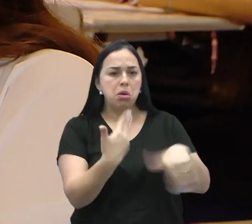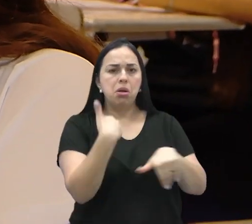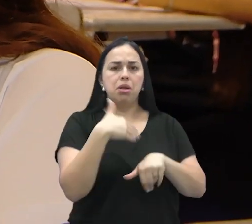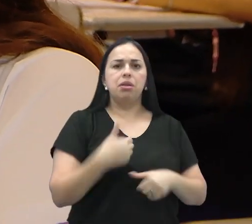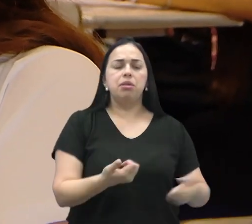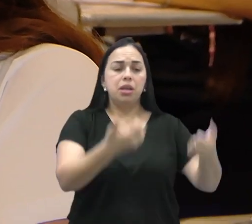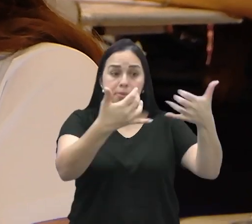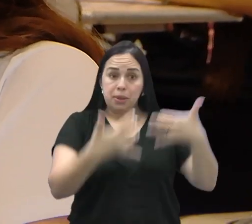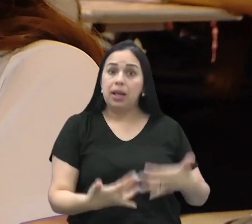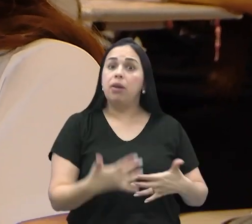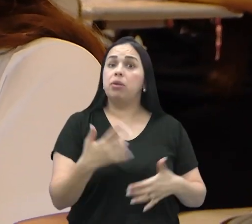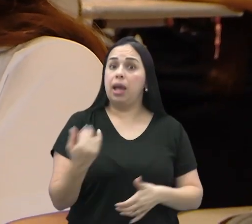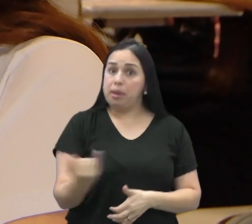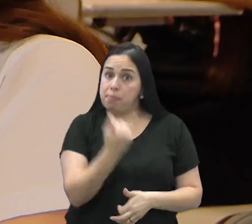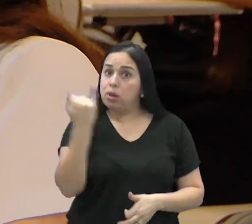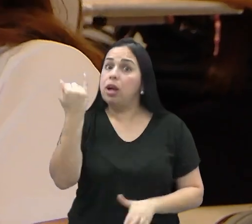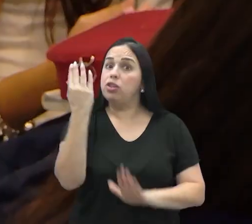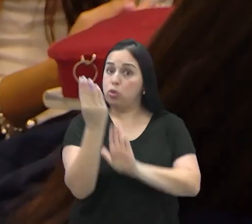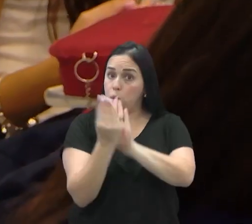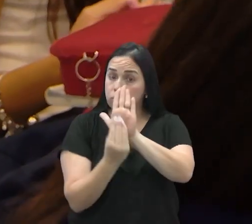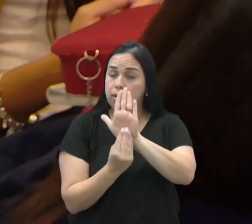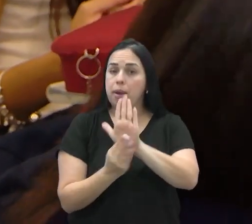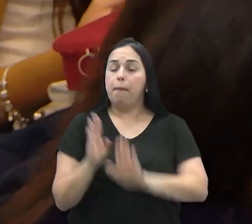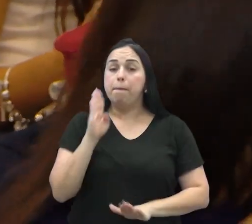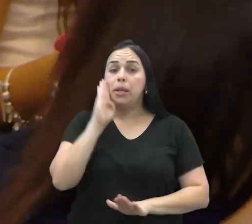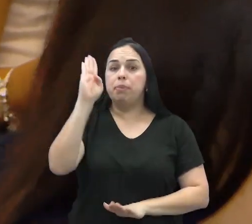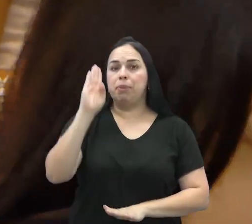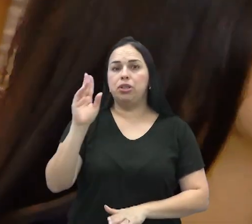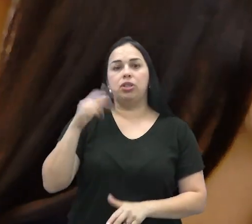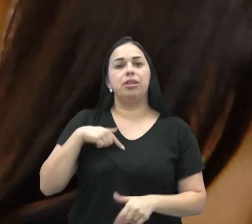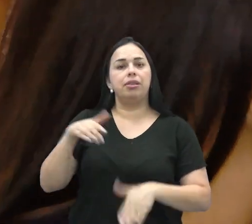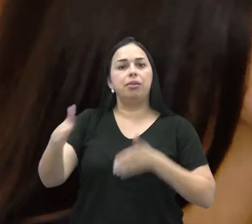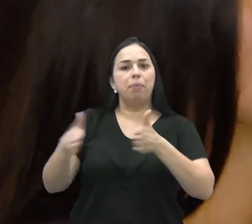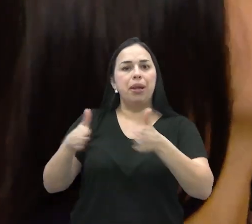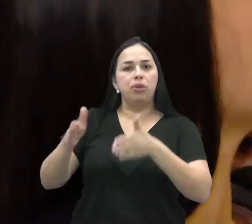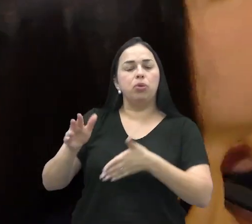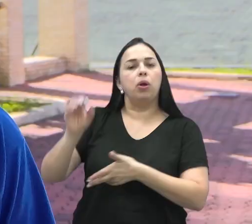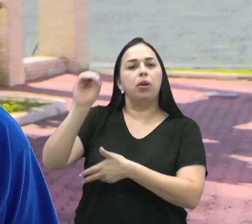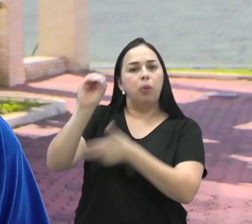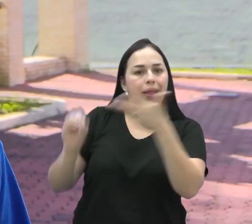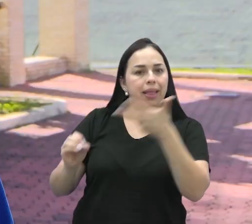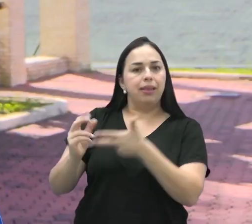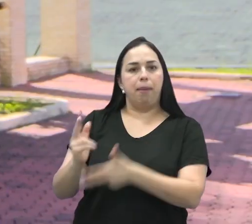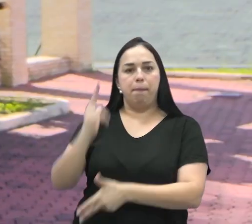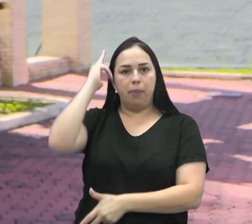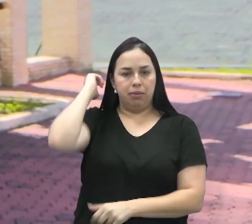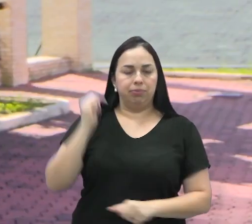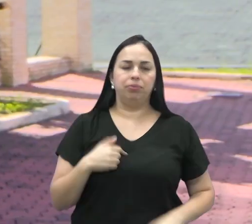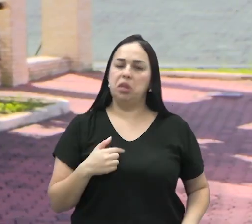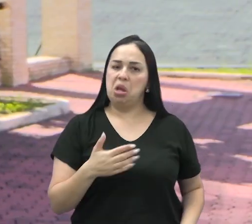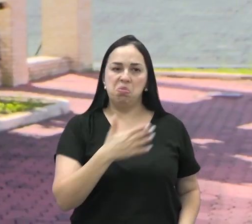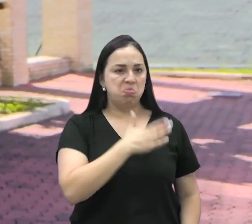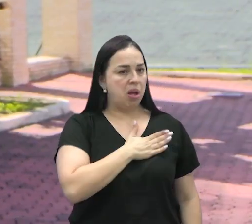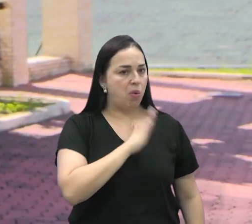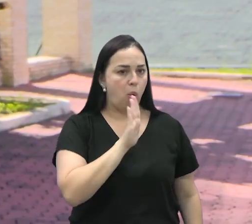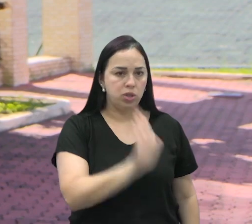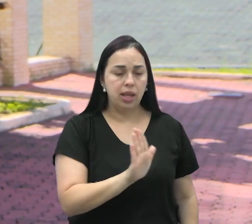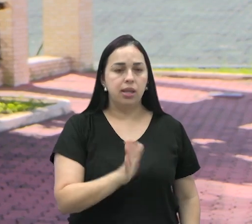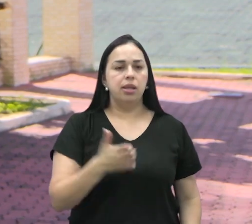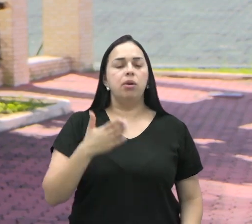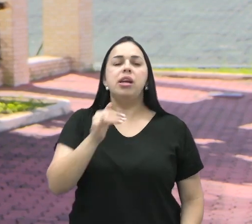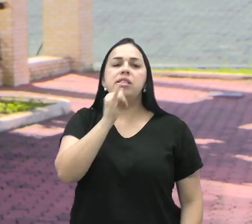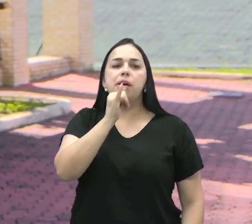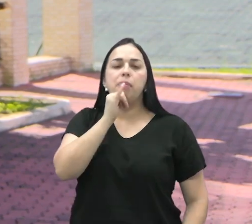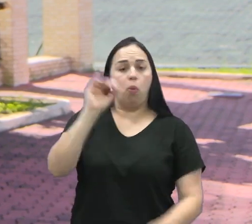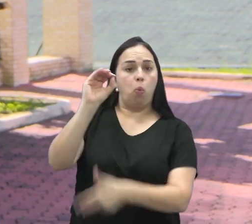que destacaram a importância das disciplinas, principalmente para os vestibulares. Eu enxergo de maneira muito negativa isso. Eu percebo que